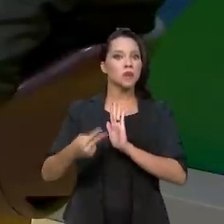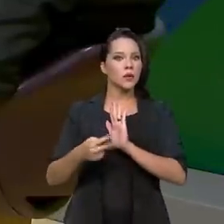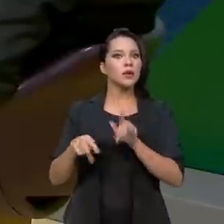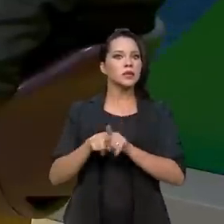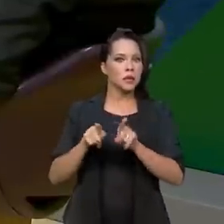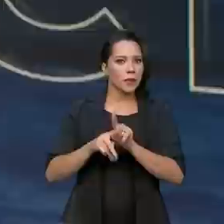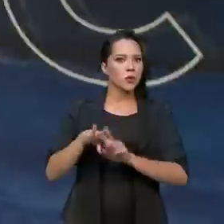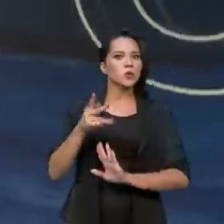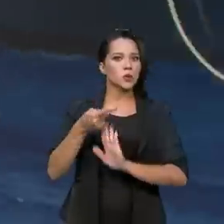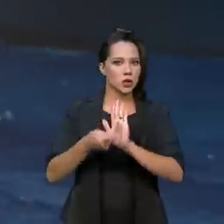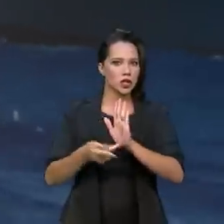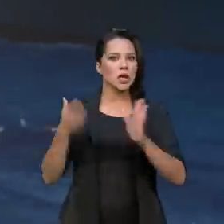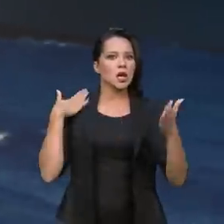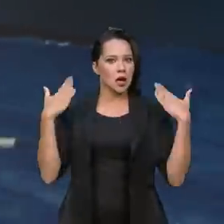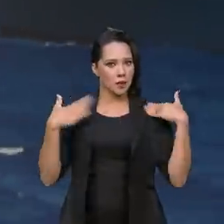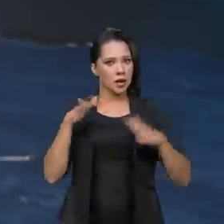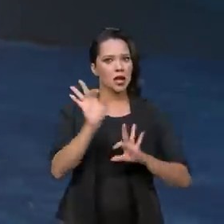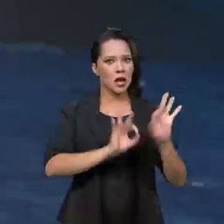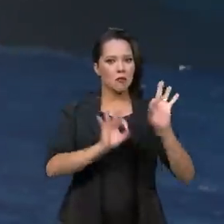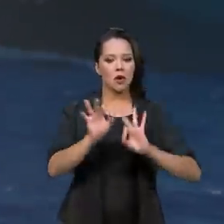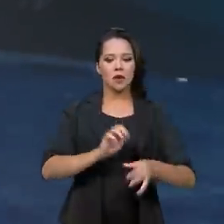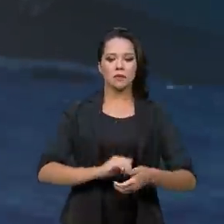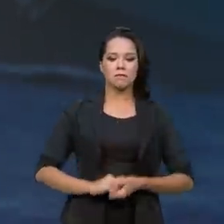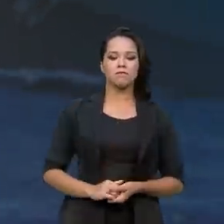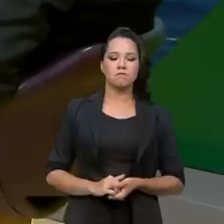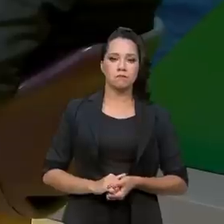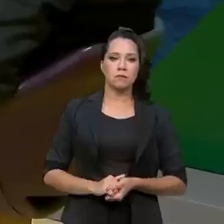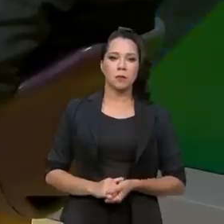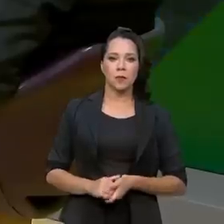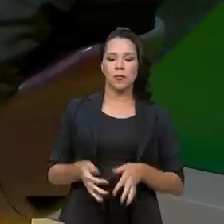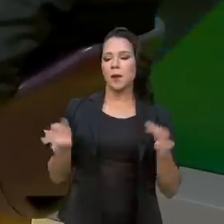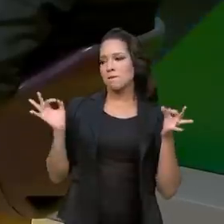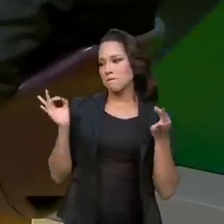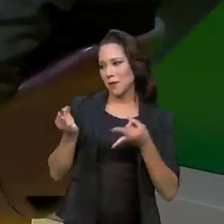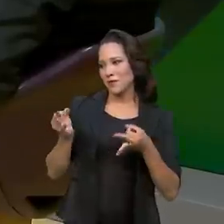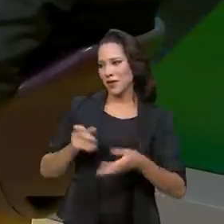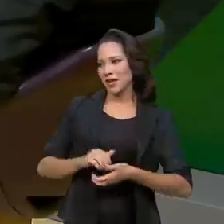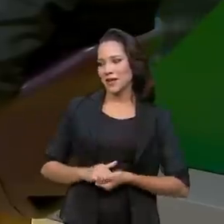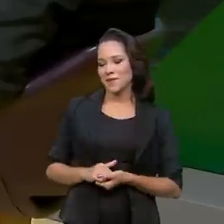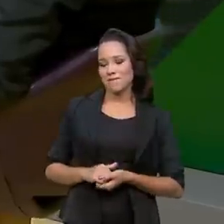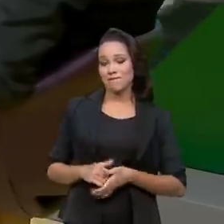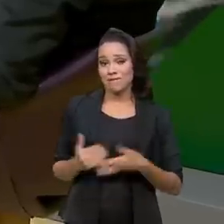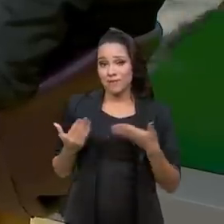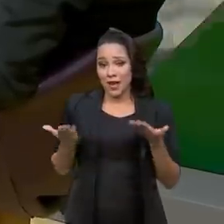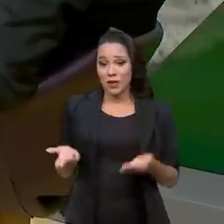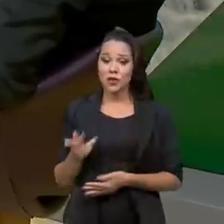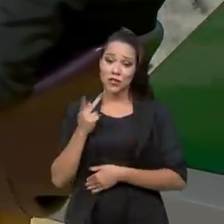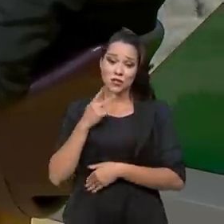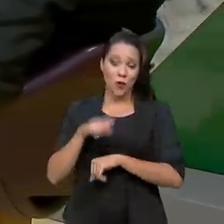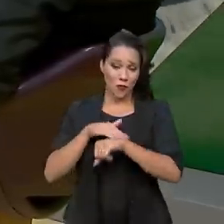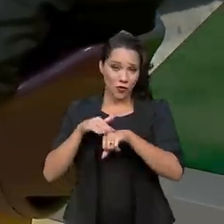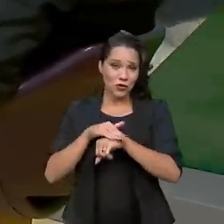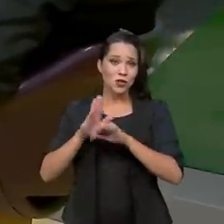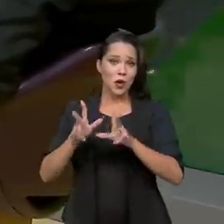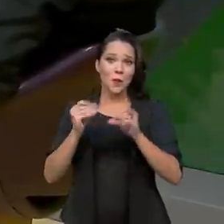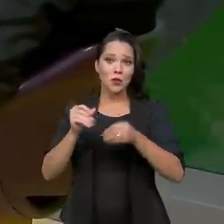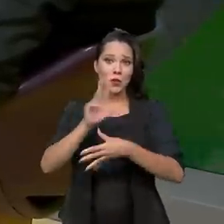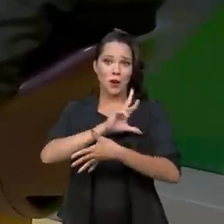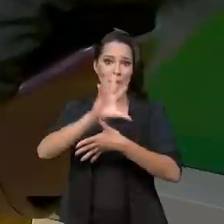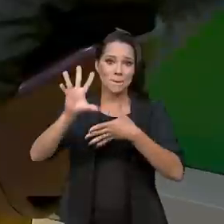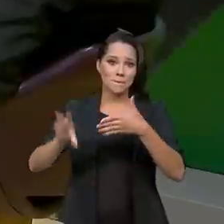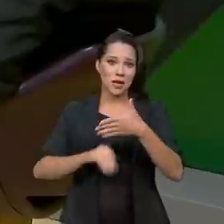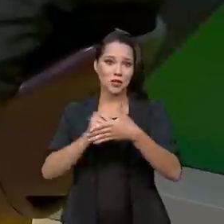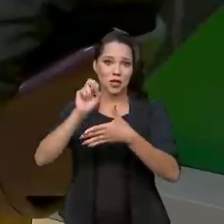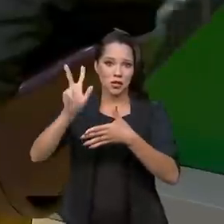também nos projetos que a Marinha desenvolve. Perfeito, Almirante. Então, a gente falou bastante sobre a Amazônia Azul nesse